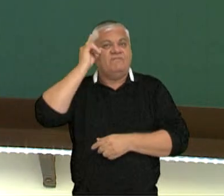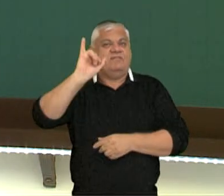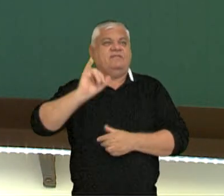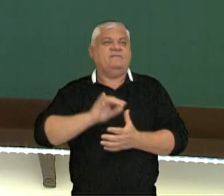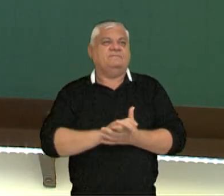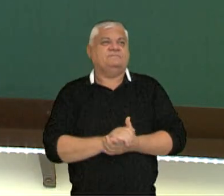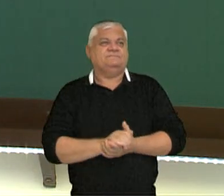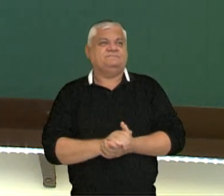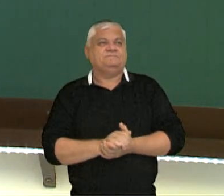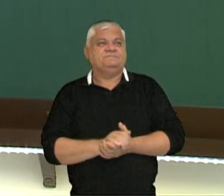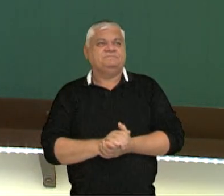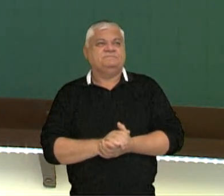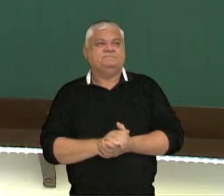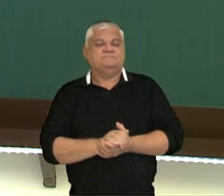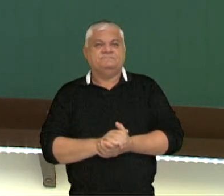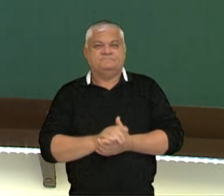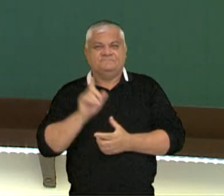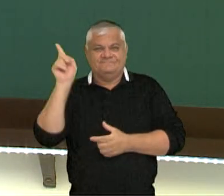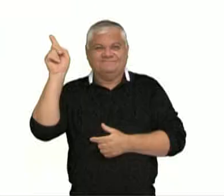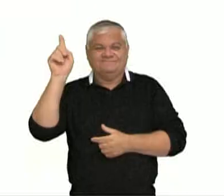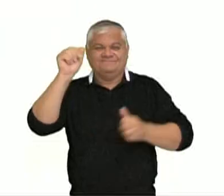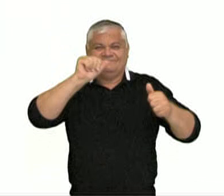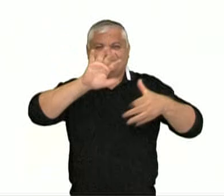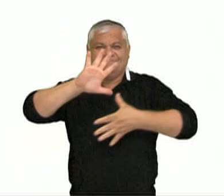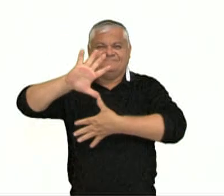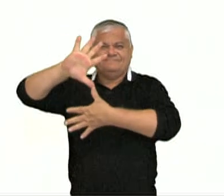degradação marinha. E aqui um mapa que só traz para